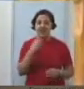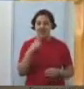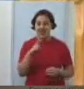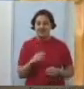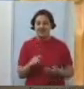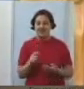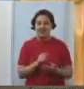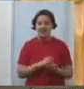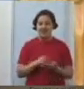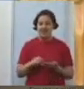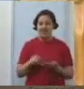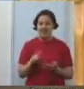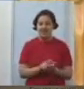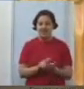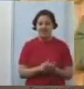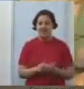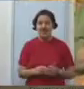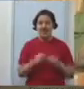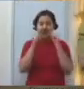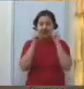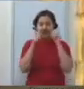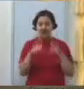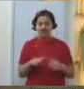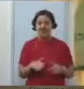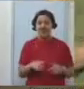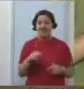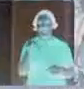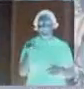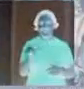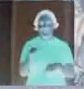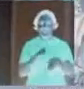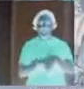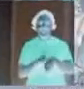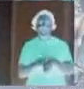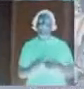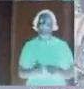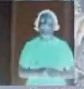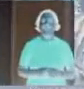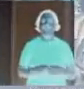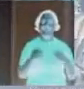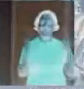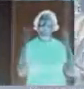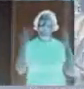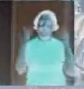leve um bilhete acorda são sete horas já que não fala